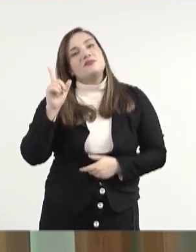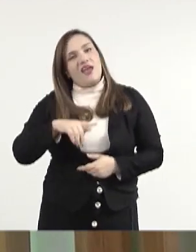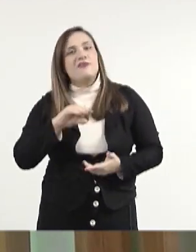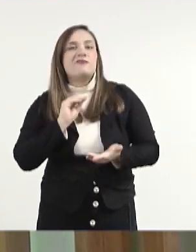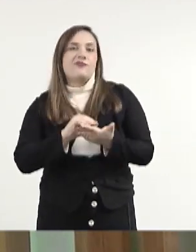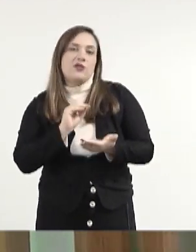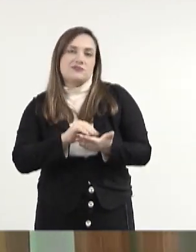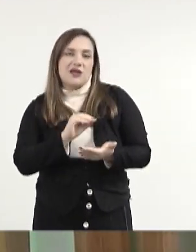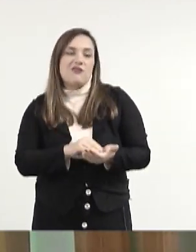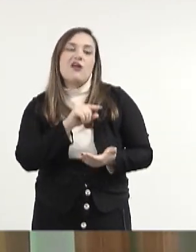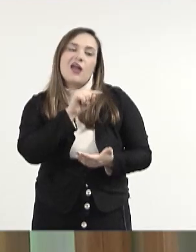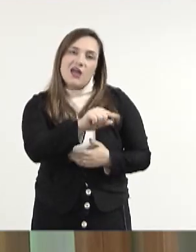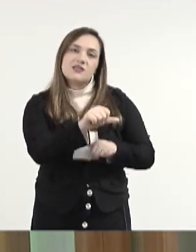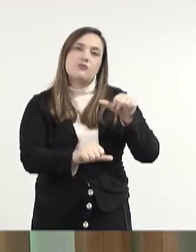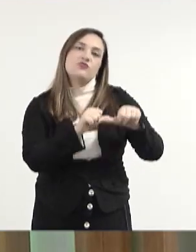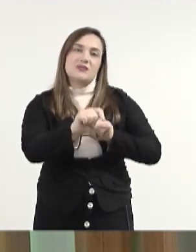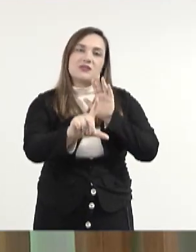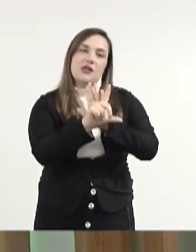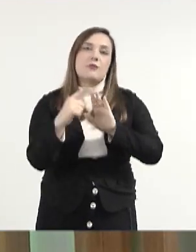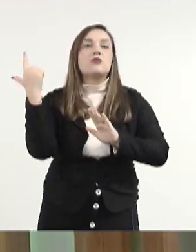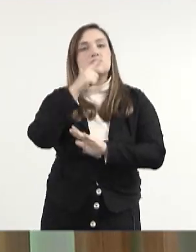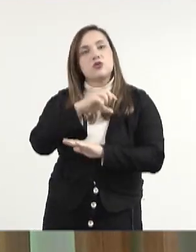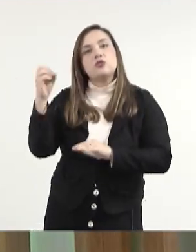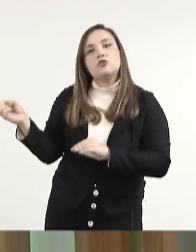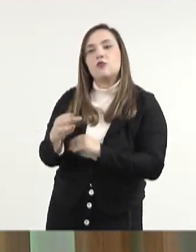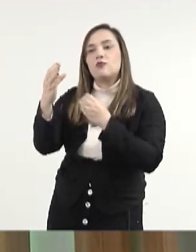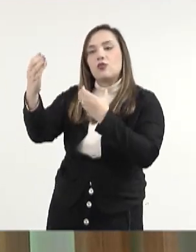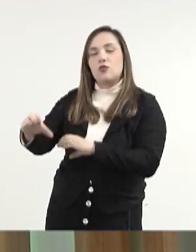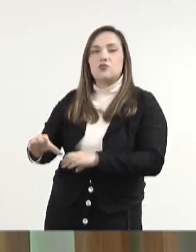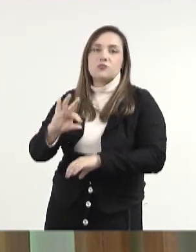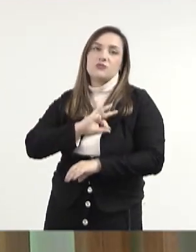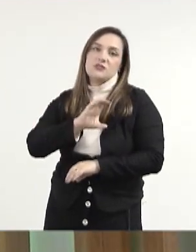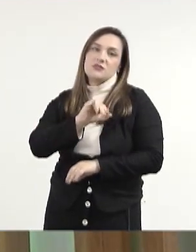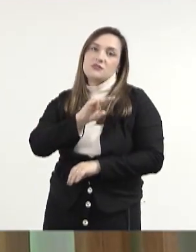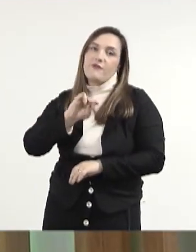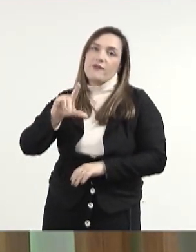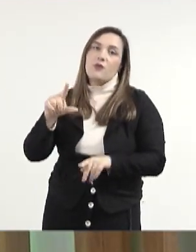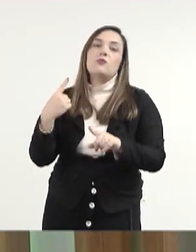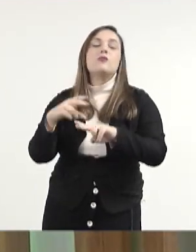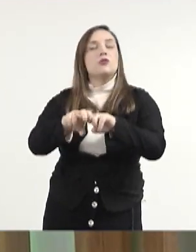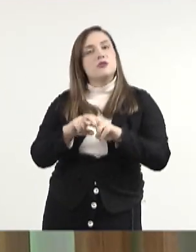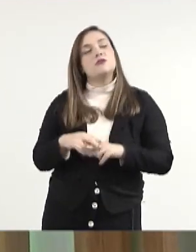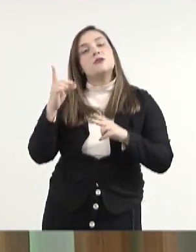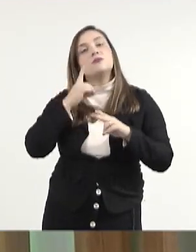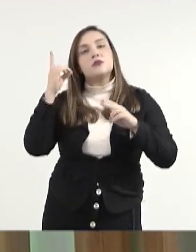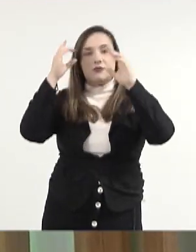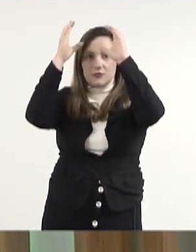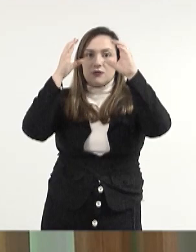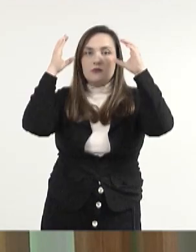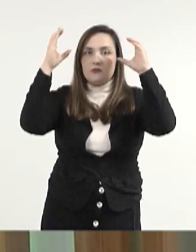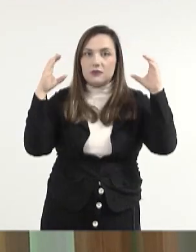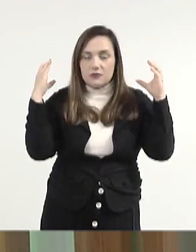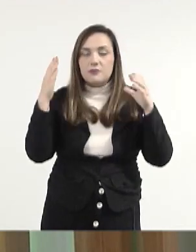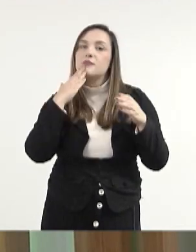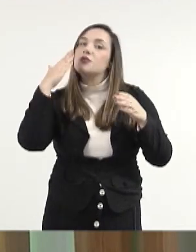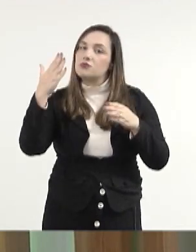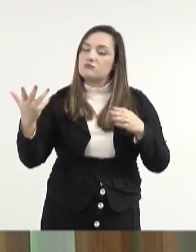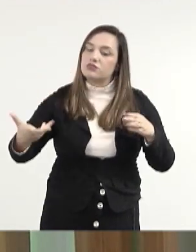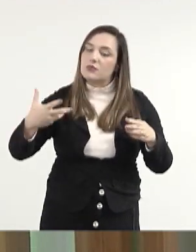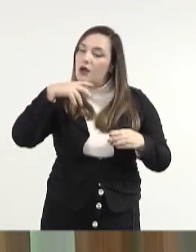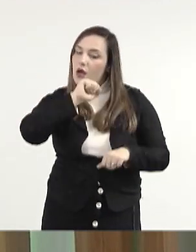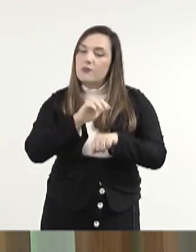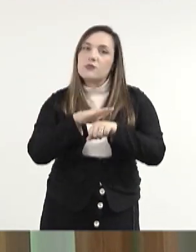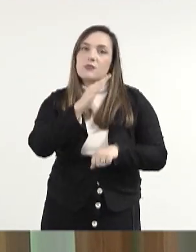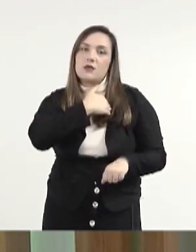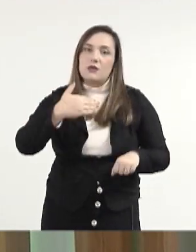para que o governo pudesse lançar um novo concurso para a Polícia Civil. E o deputado Caravina, então, justamente sobre essa questão do concurso, pediu